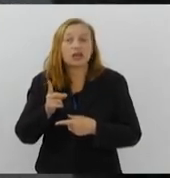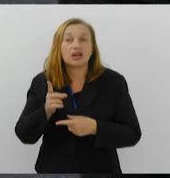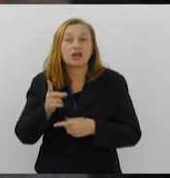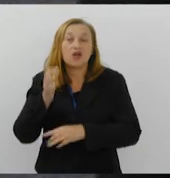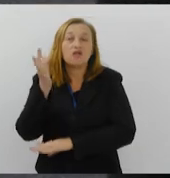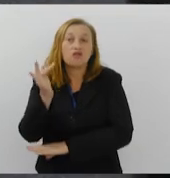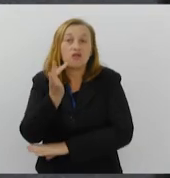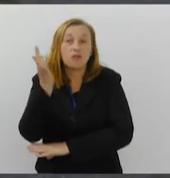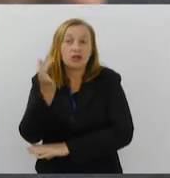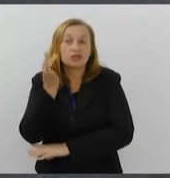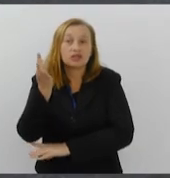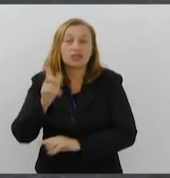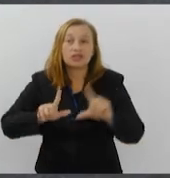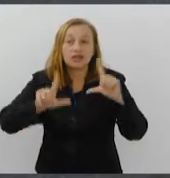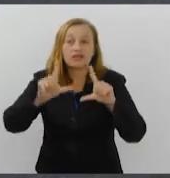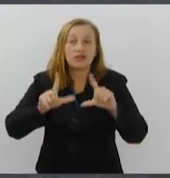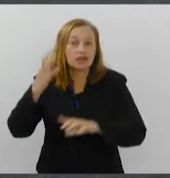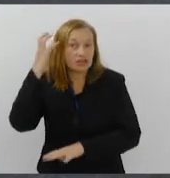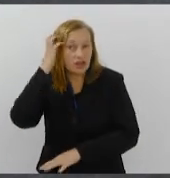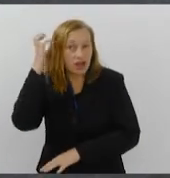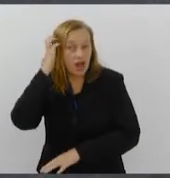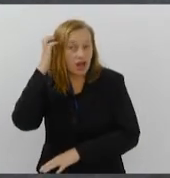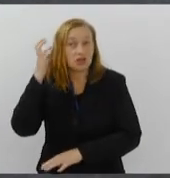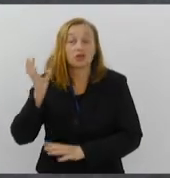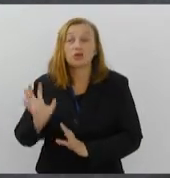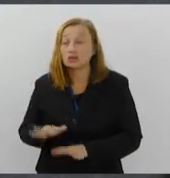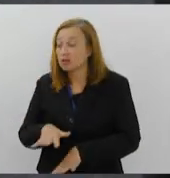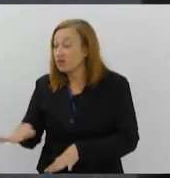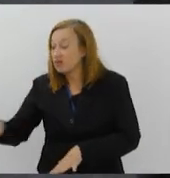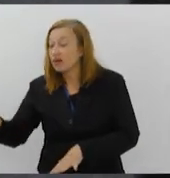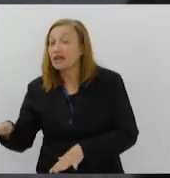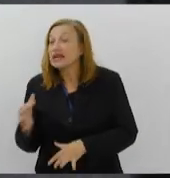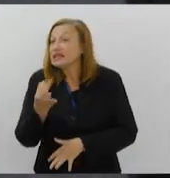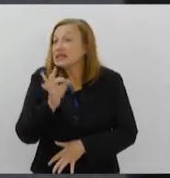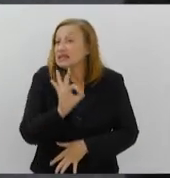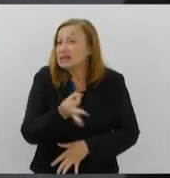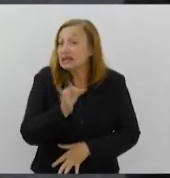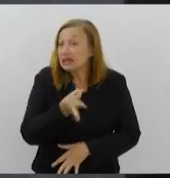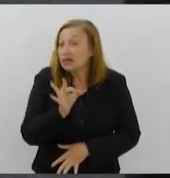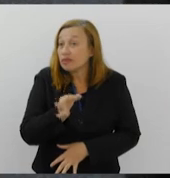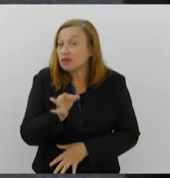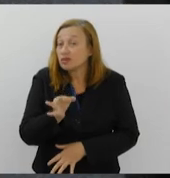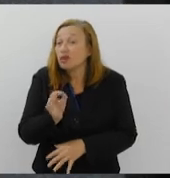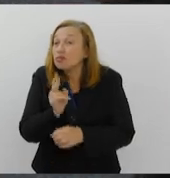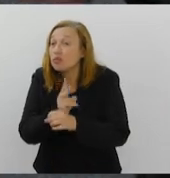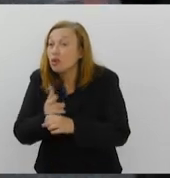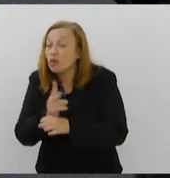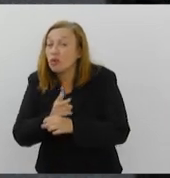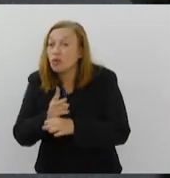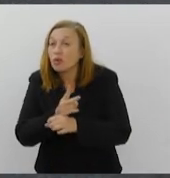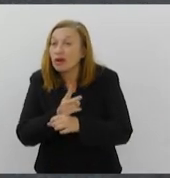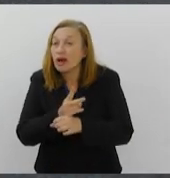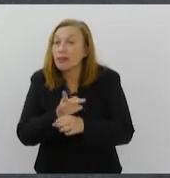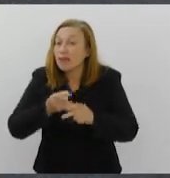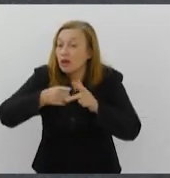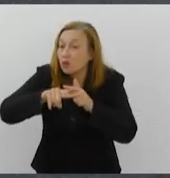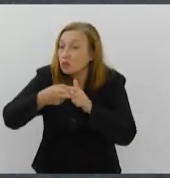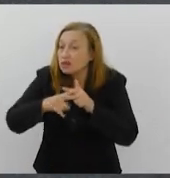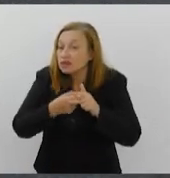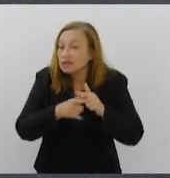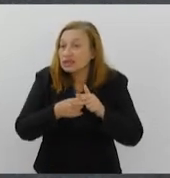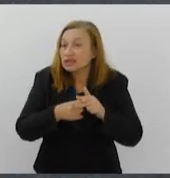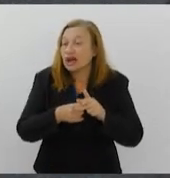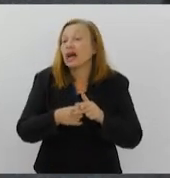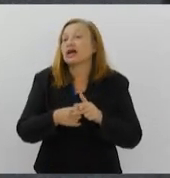dessas TVs e rádios comunitárias. Certamente elas vão buscar meios de ser regularizadas, de